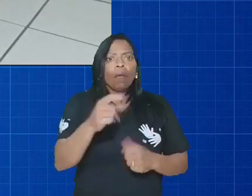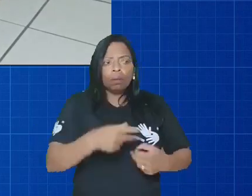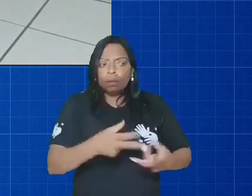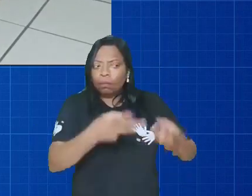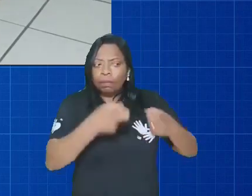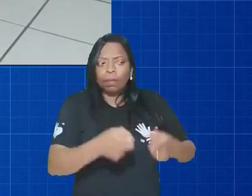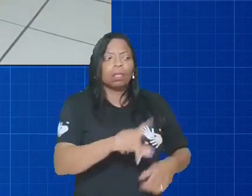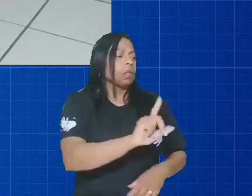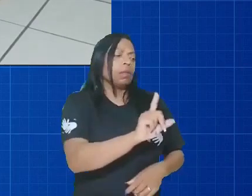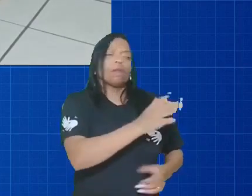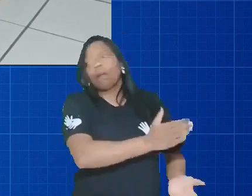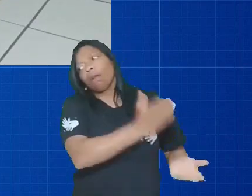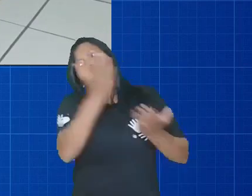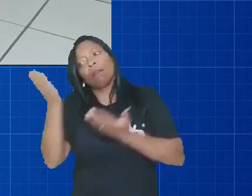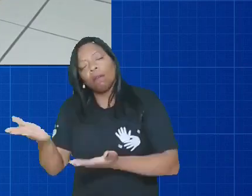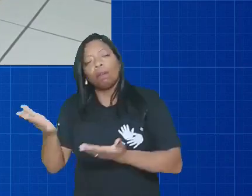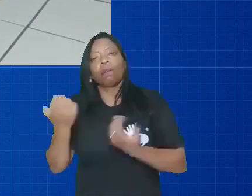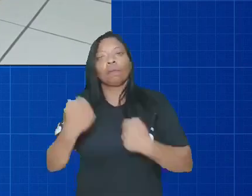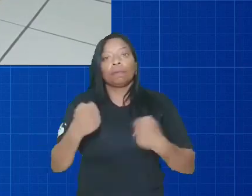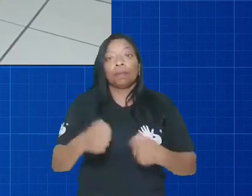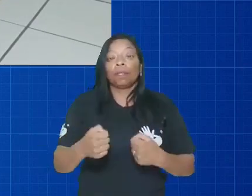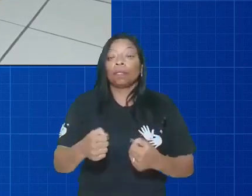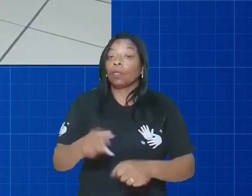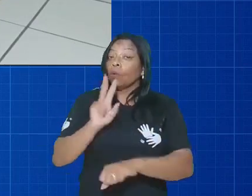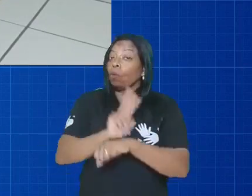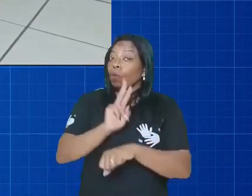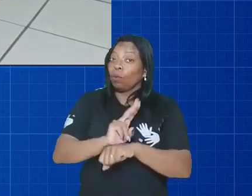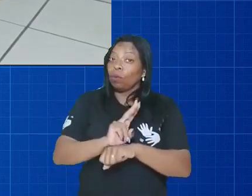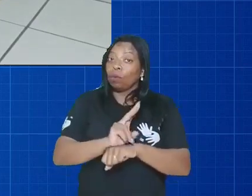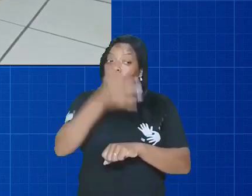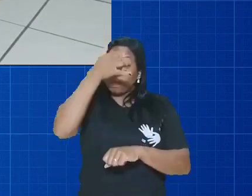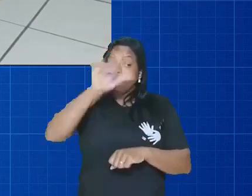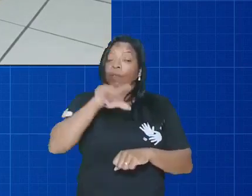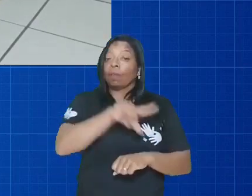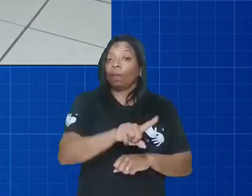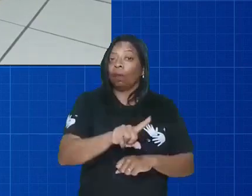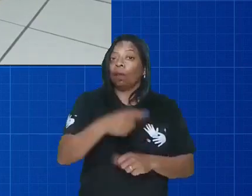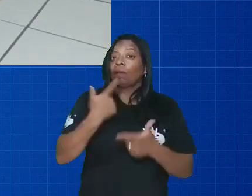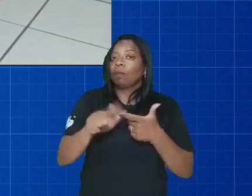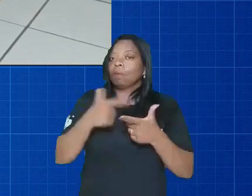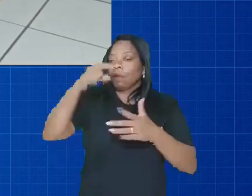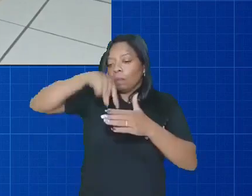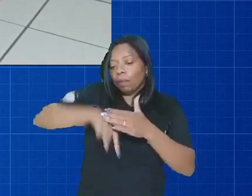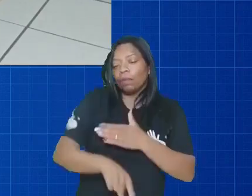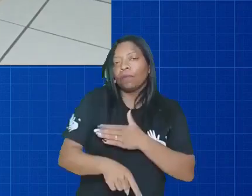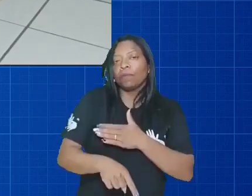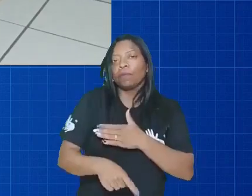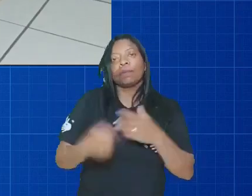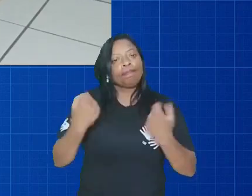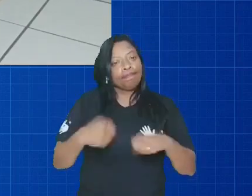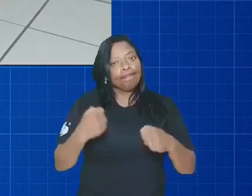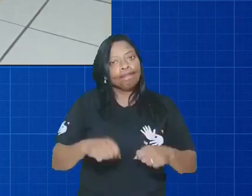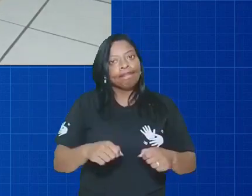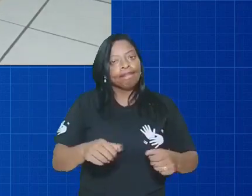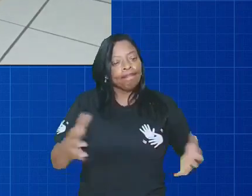mais consciente, para que não aconteça mais, tá? Então, a gente precisa trabalhar em cima disso.